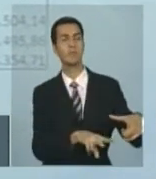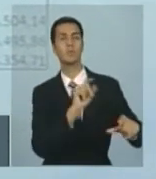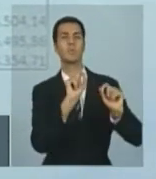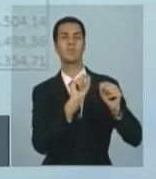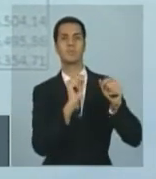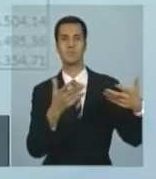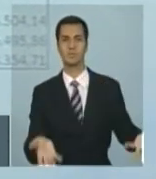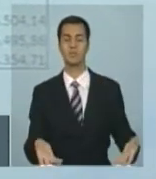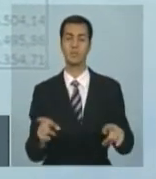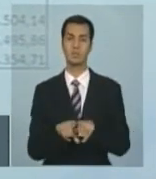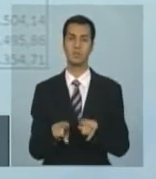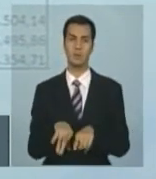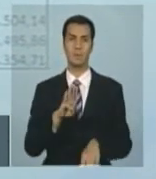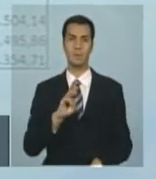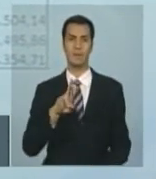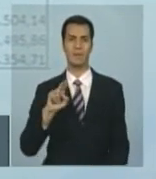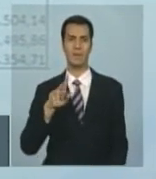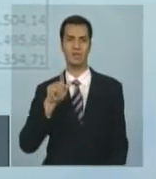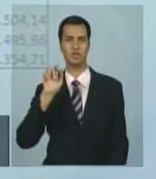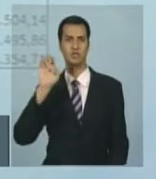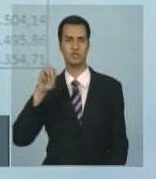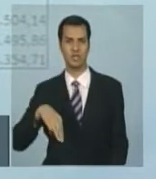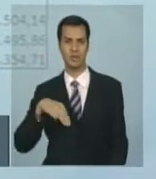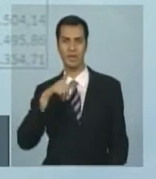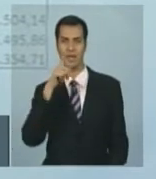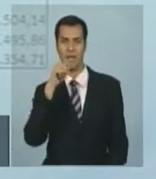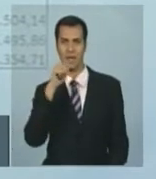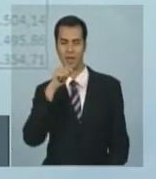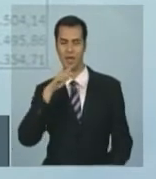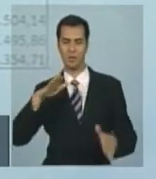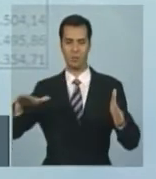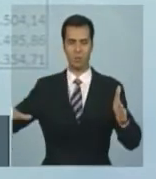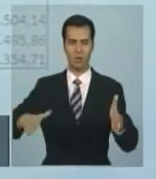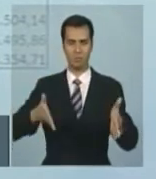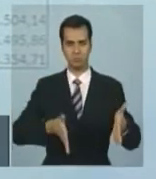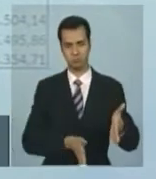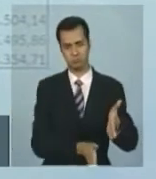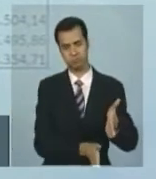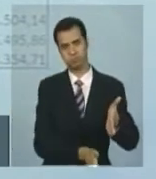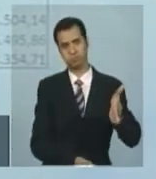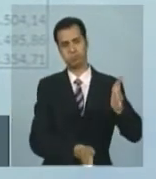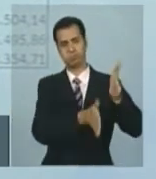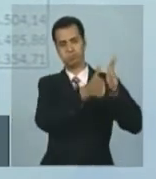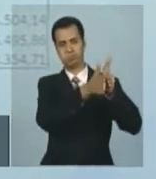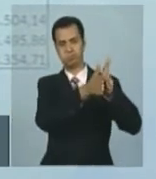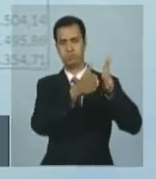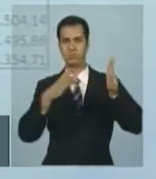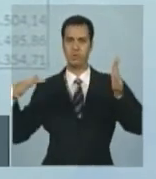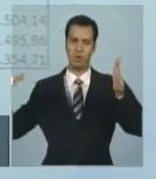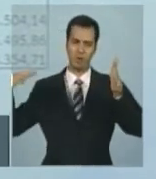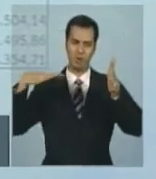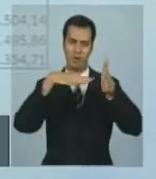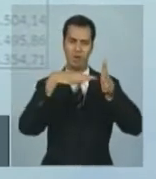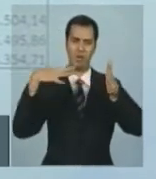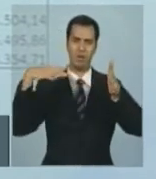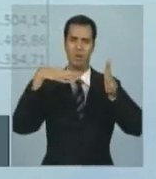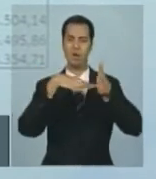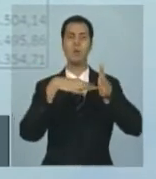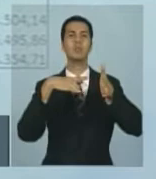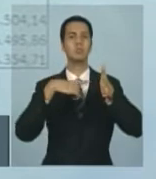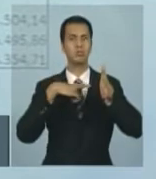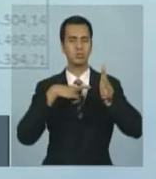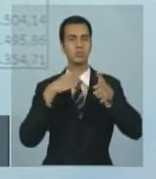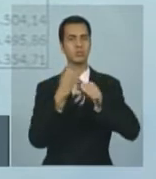barragens, muitas ações de ministérios públicos estaduais e federais, sobretudo nos estados do